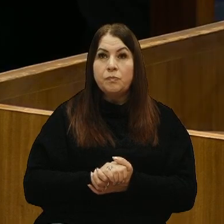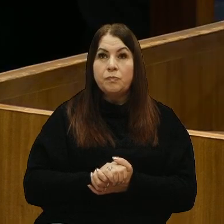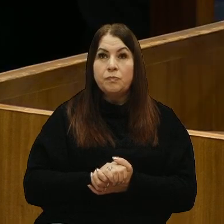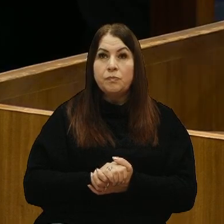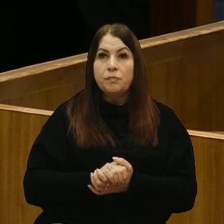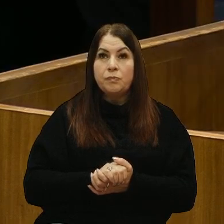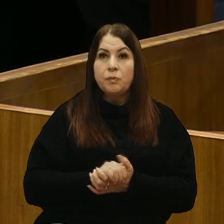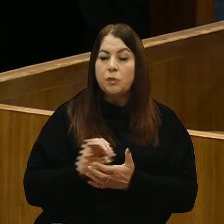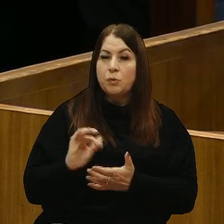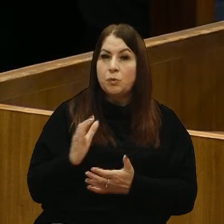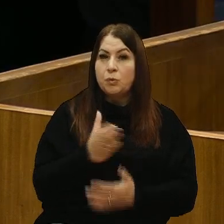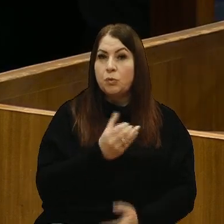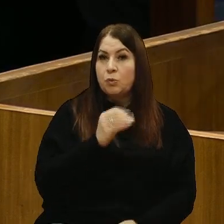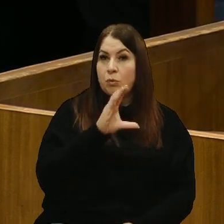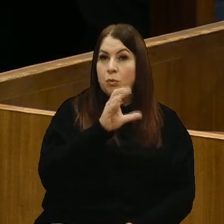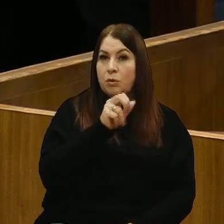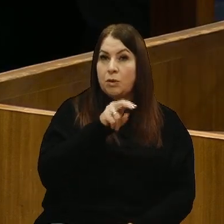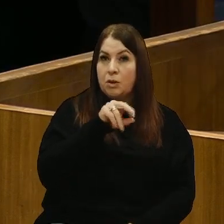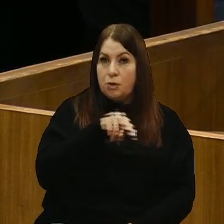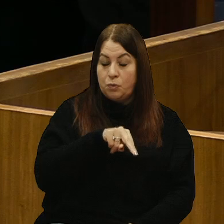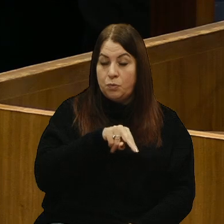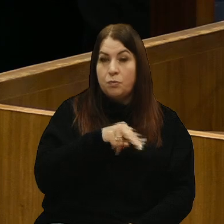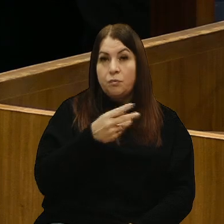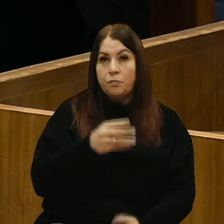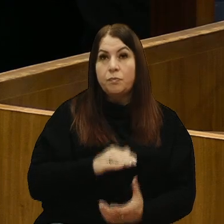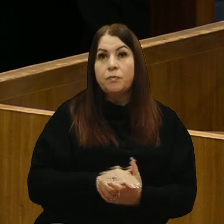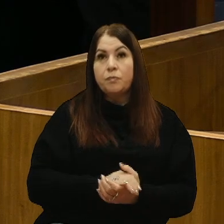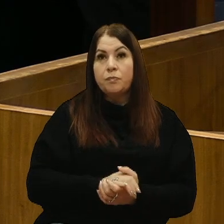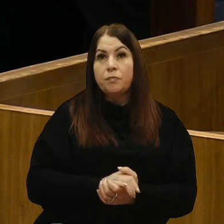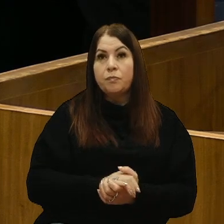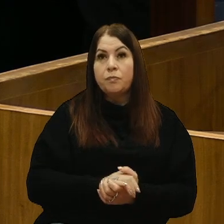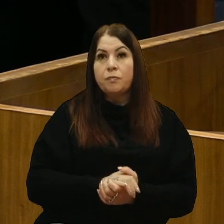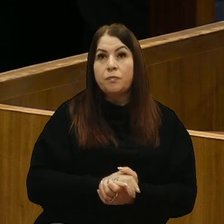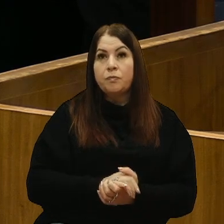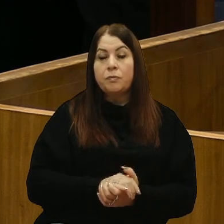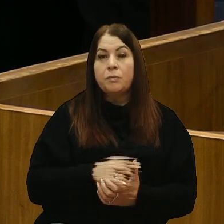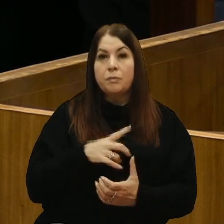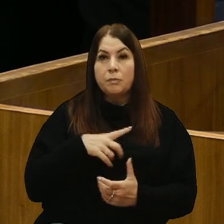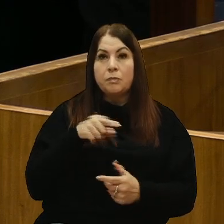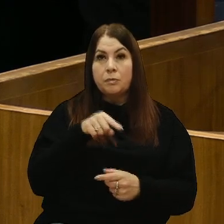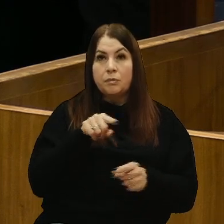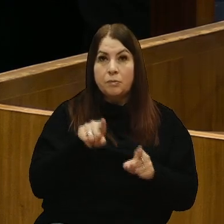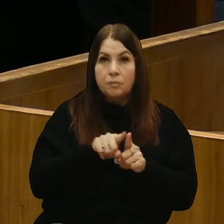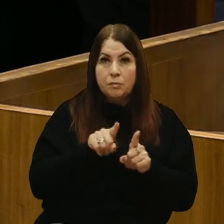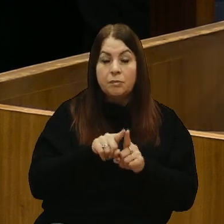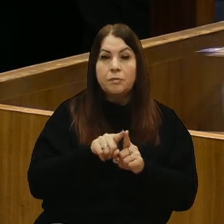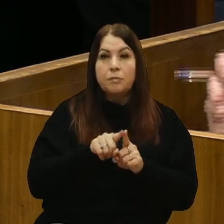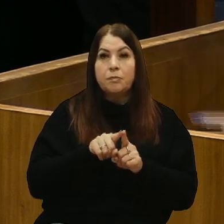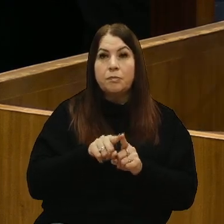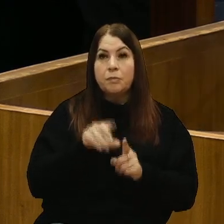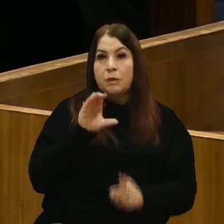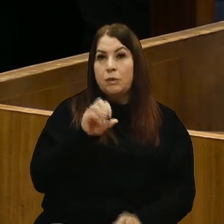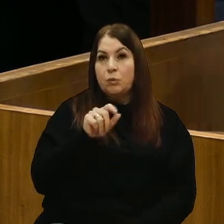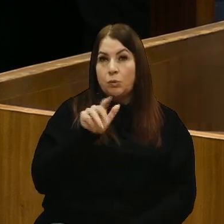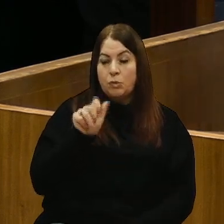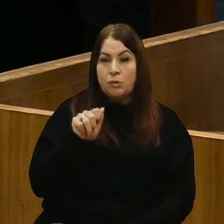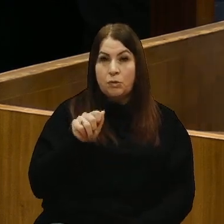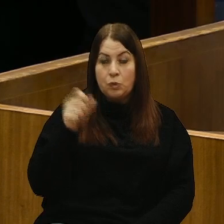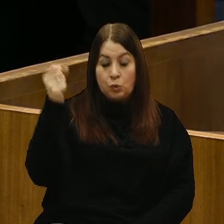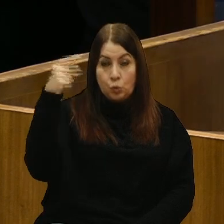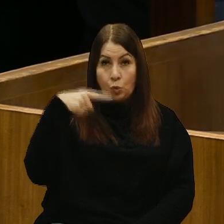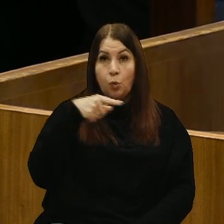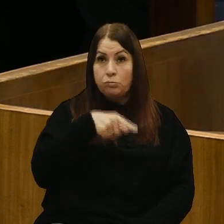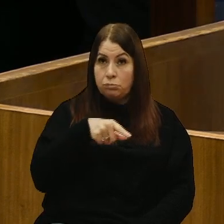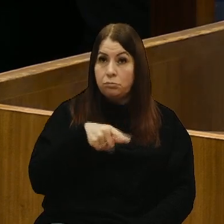Praticamente todo o Quênio. Então, nós temos ali também o Colina do Sol,